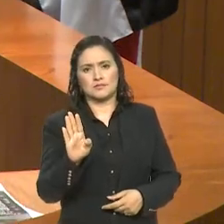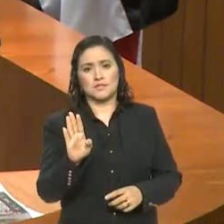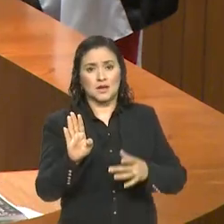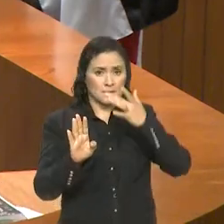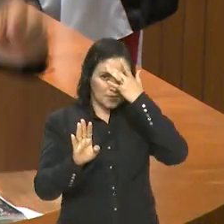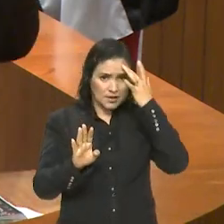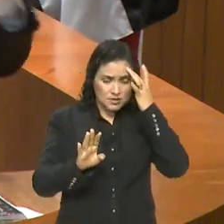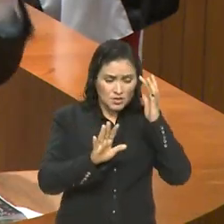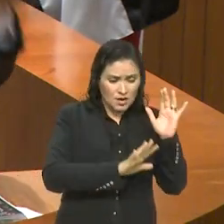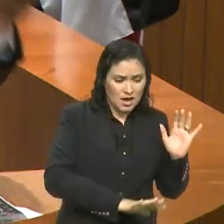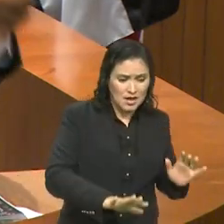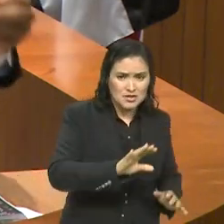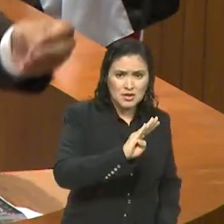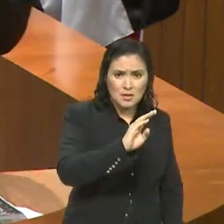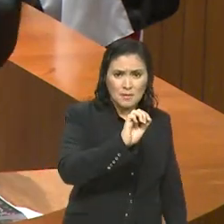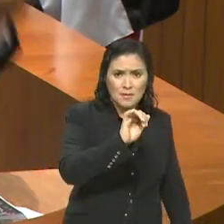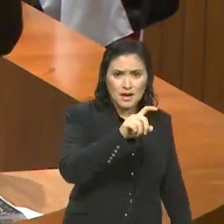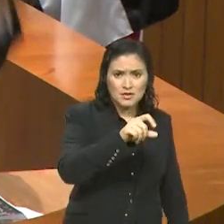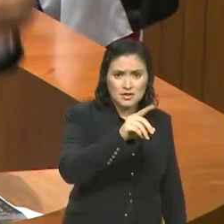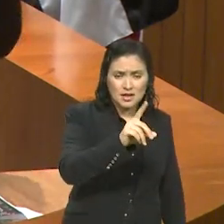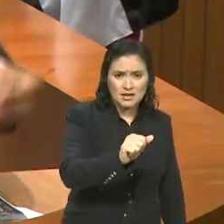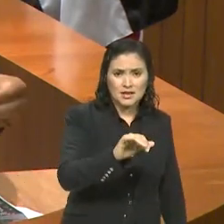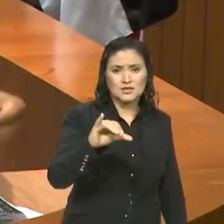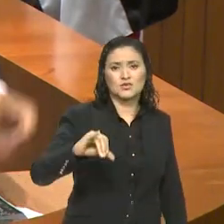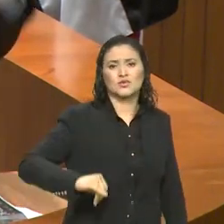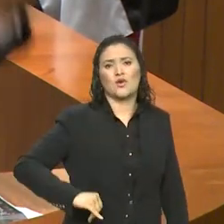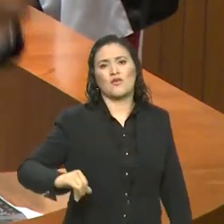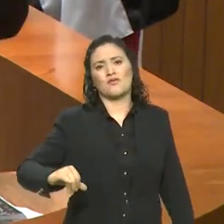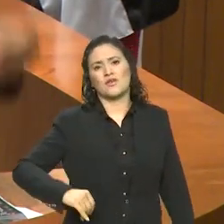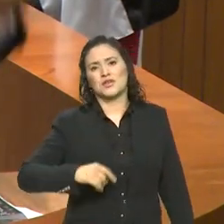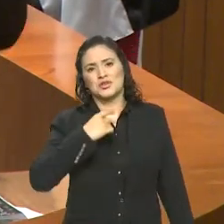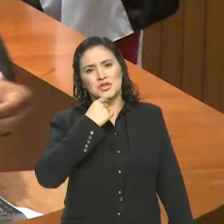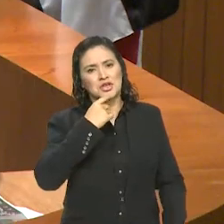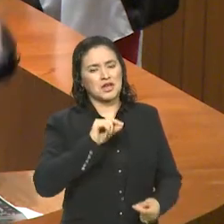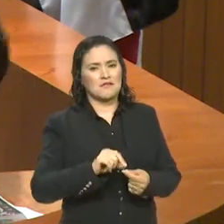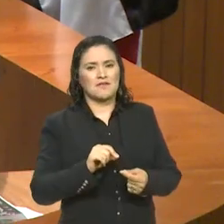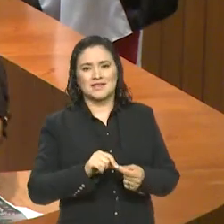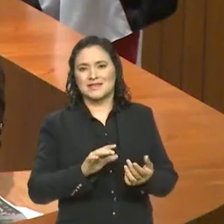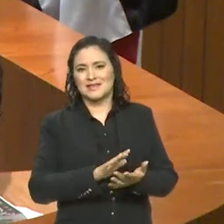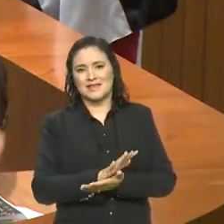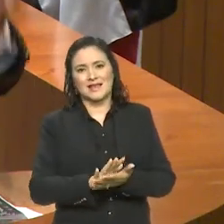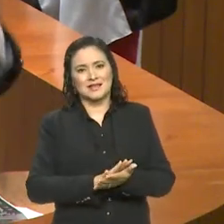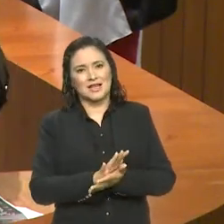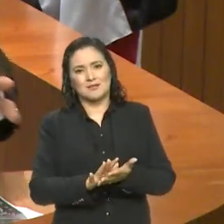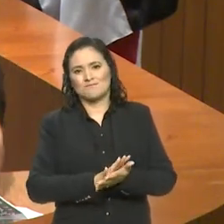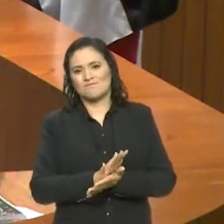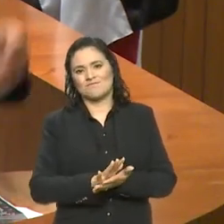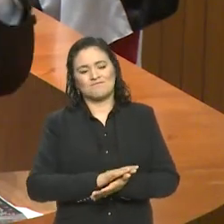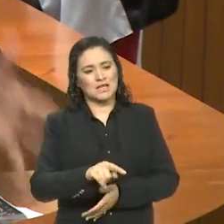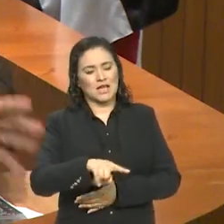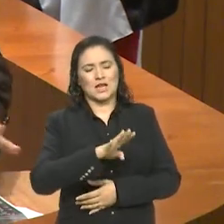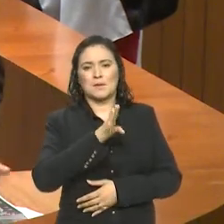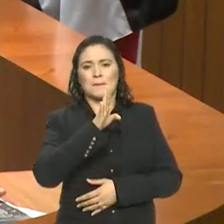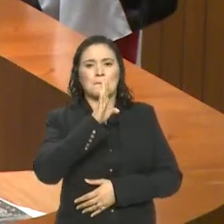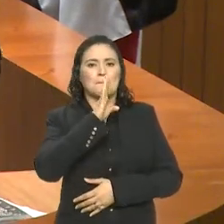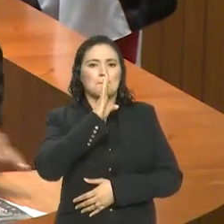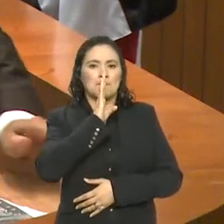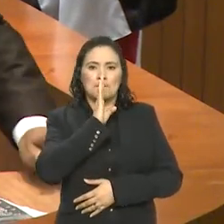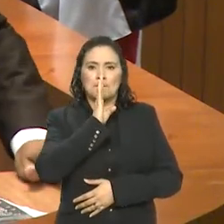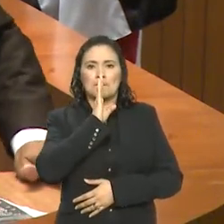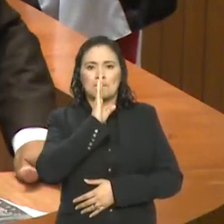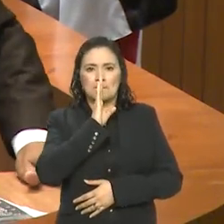está sofrendo, e ninguém faz nada, ninguém diz nada. Calados, omissos,